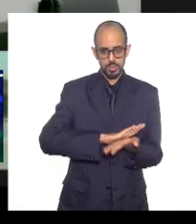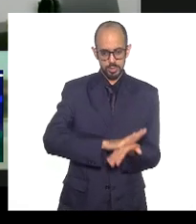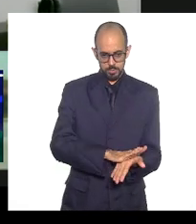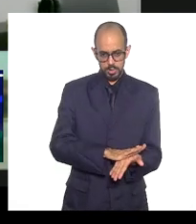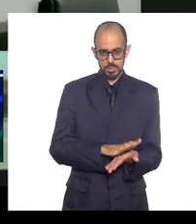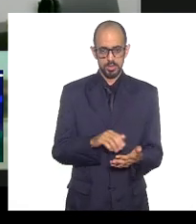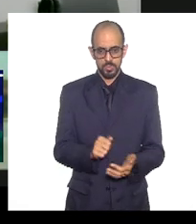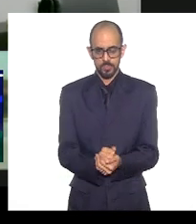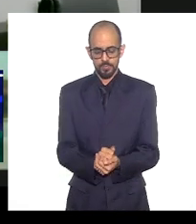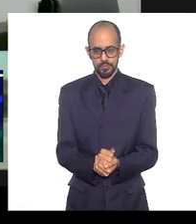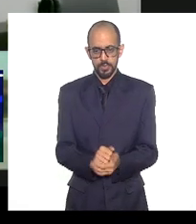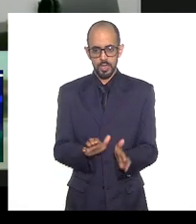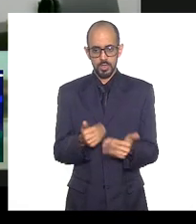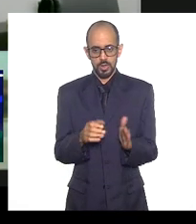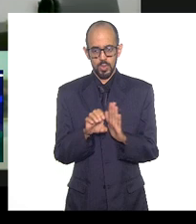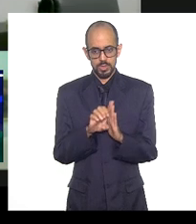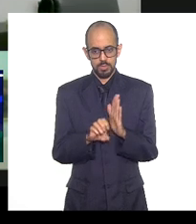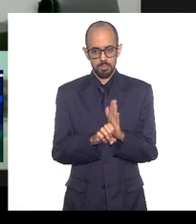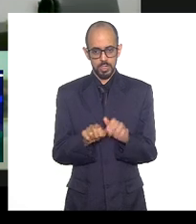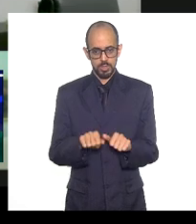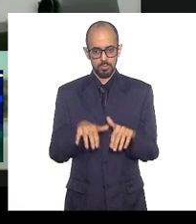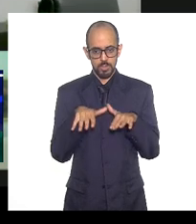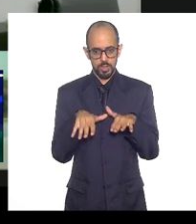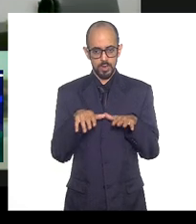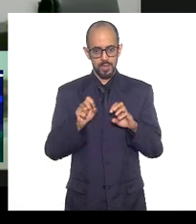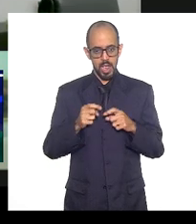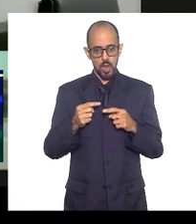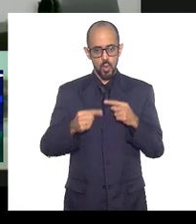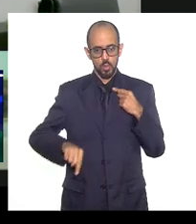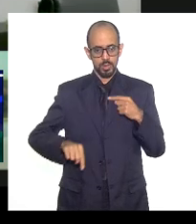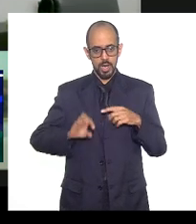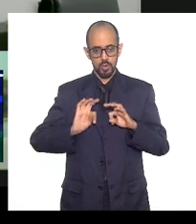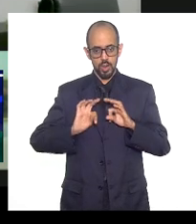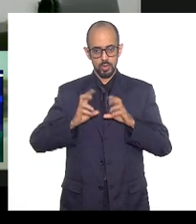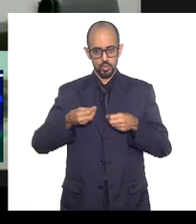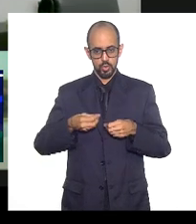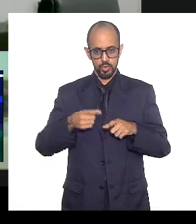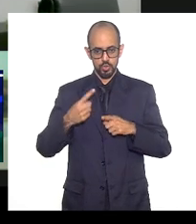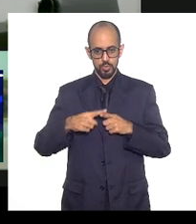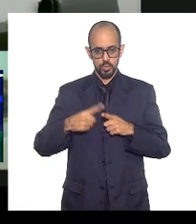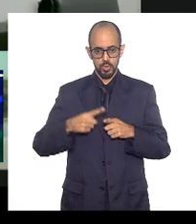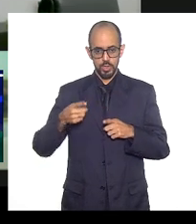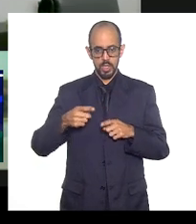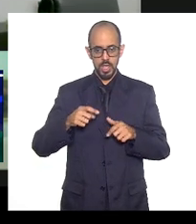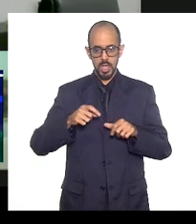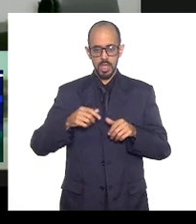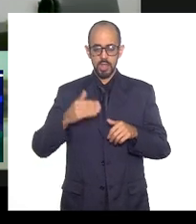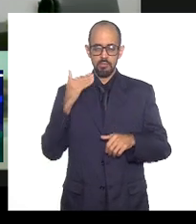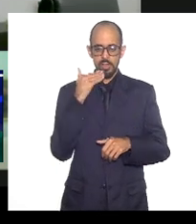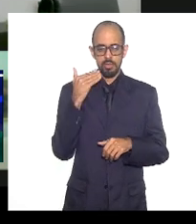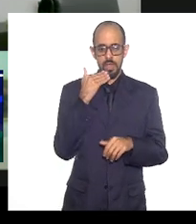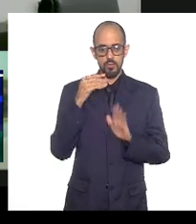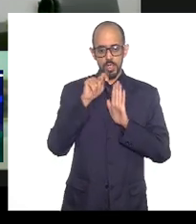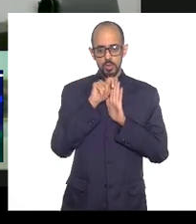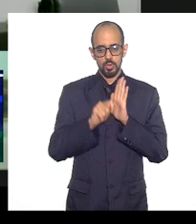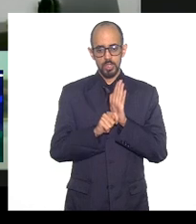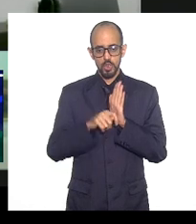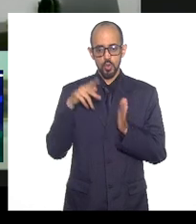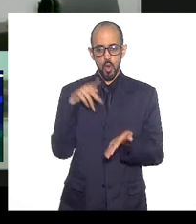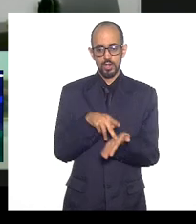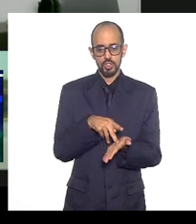da Comissão às Emendas de Plenário é contrário a todas as emendas, porque desfiguram o texto e o propósito original da